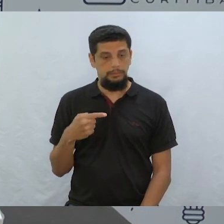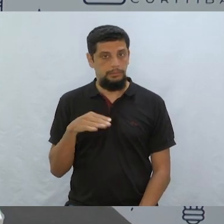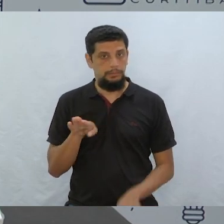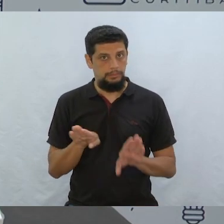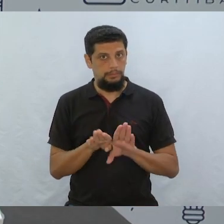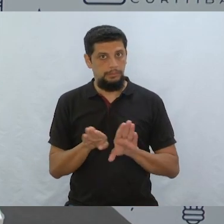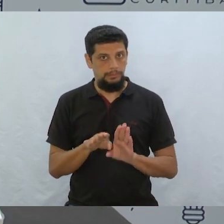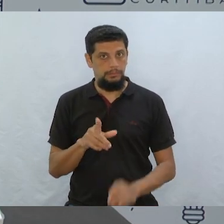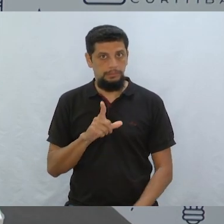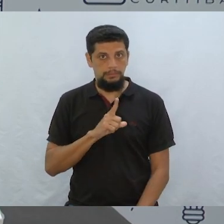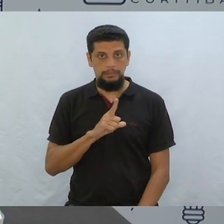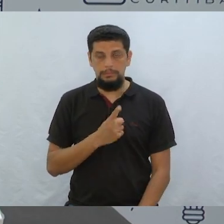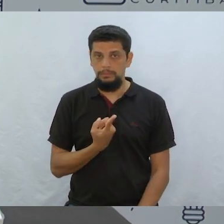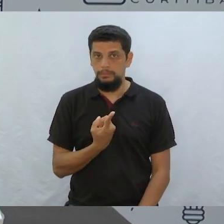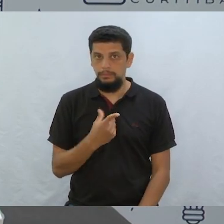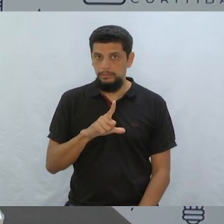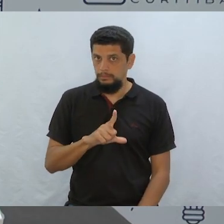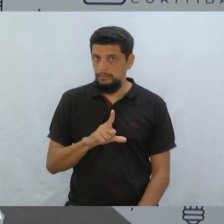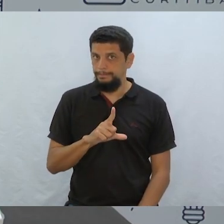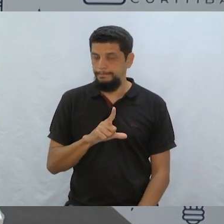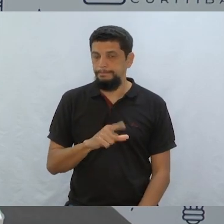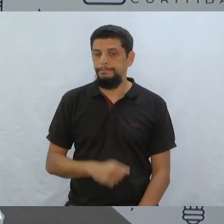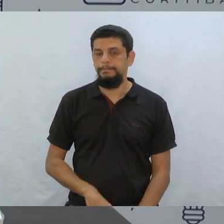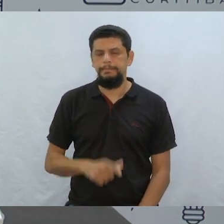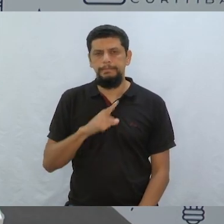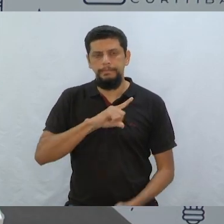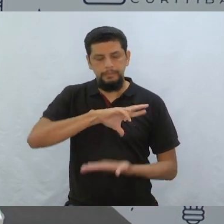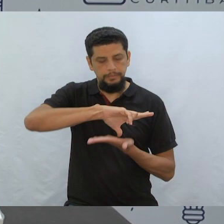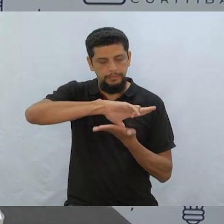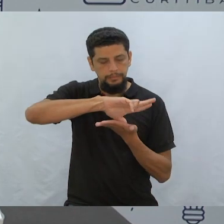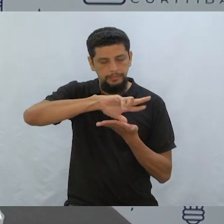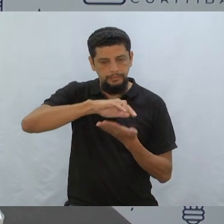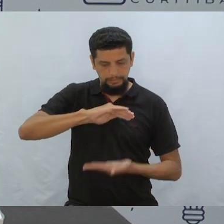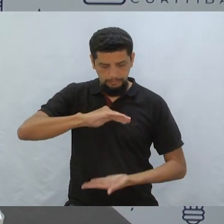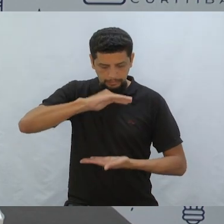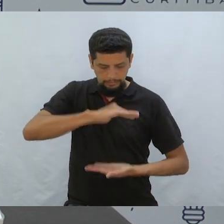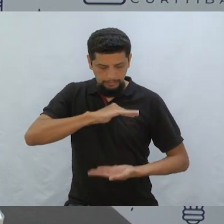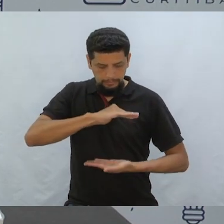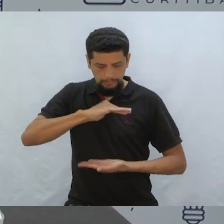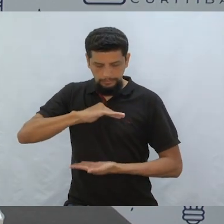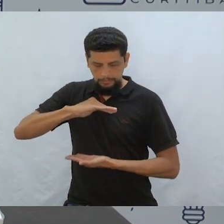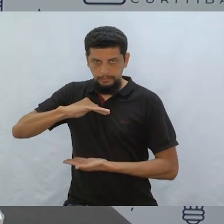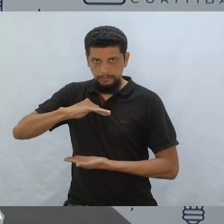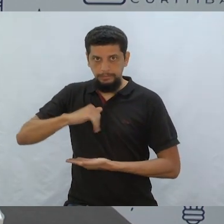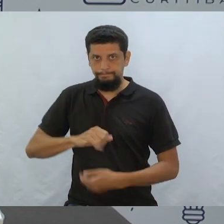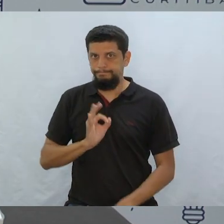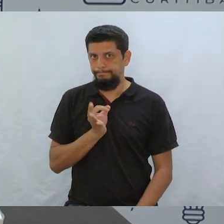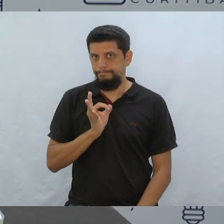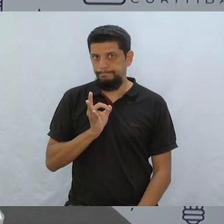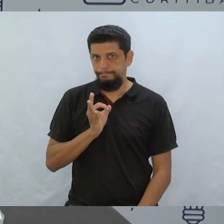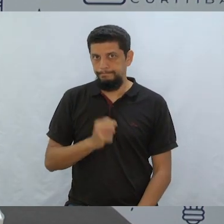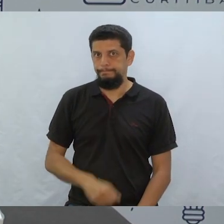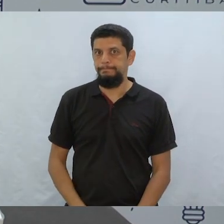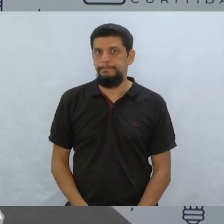E esse também, né? Então, temos vários recipientes em casa que cabem o líquido,